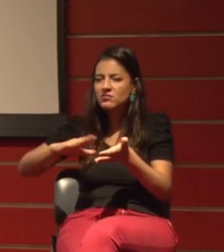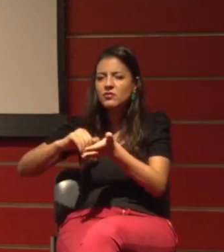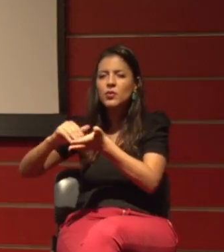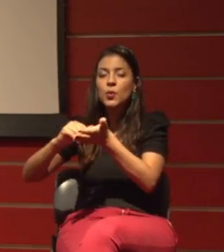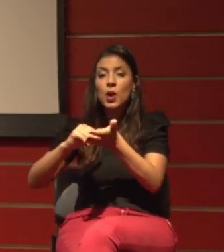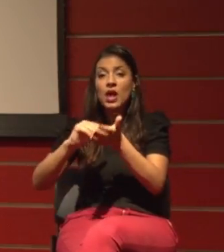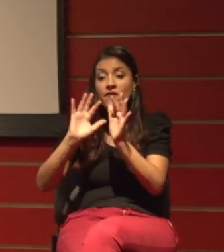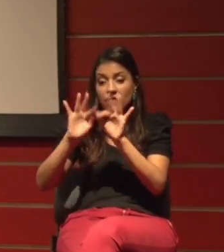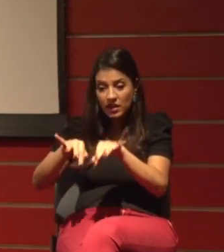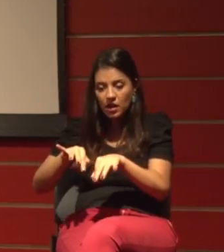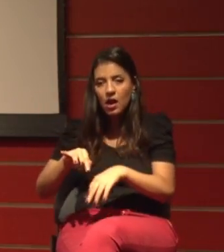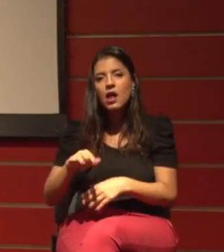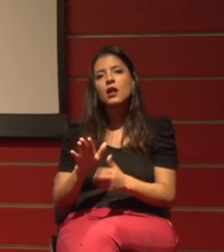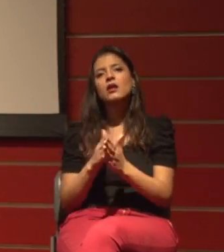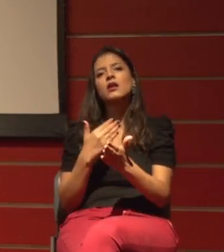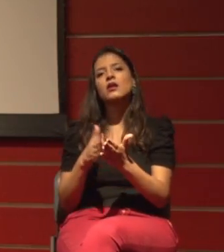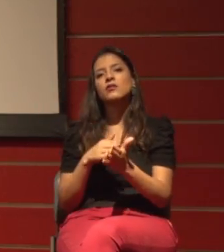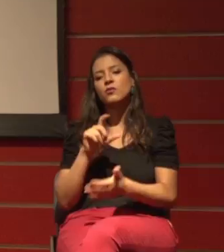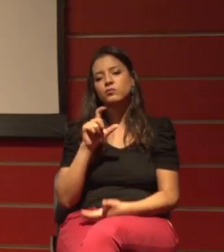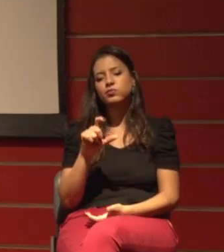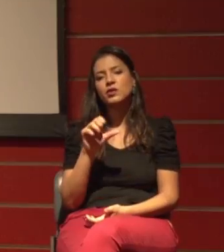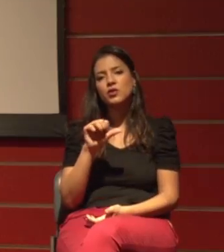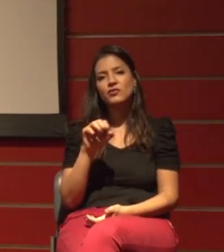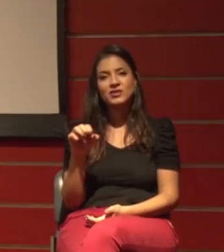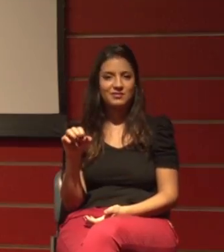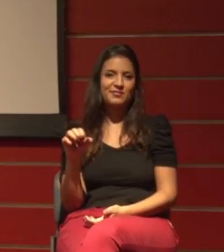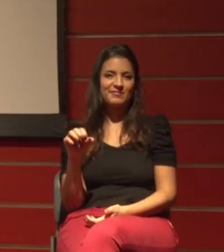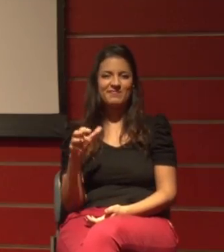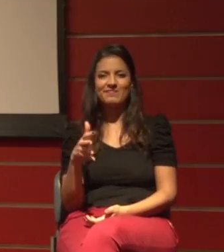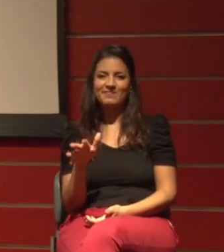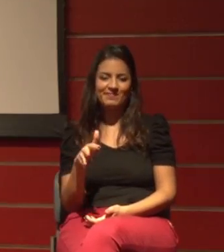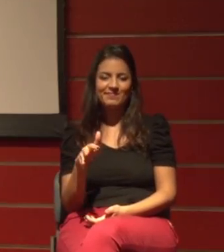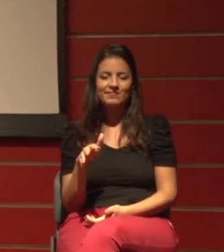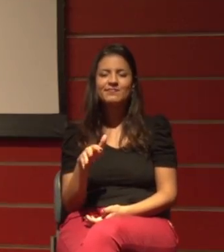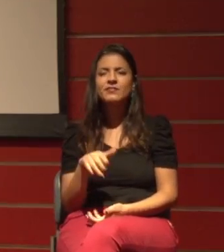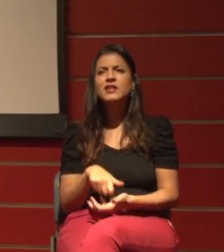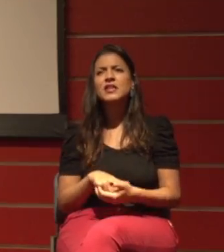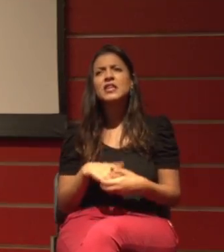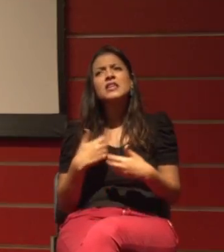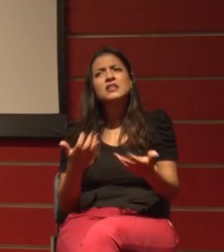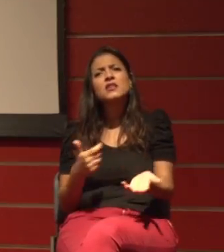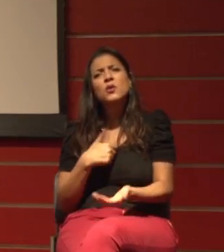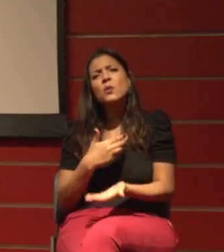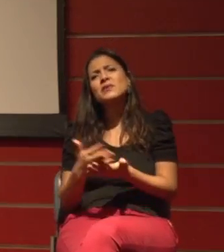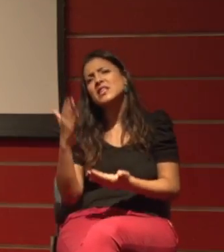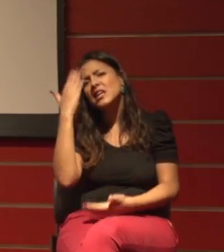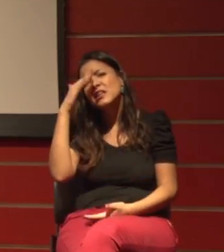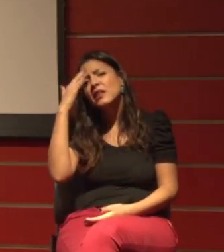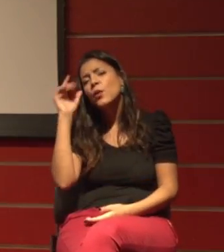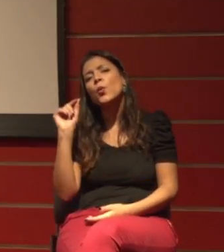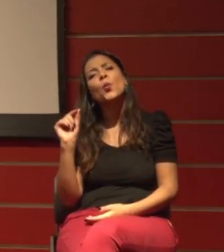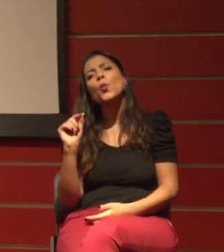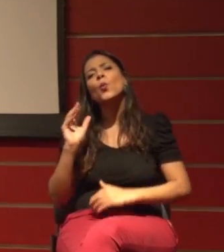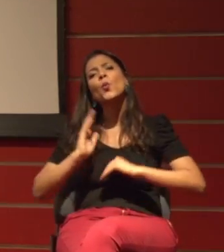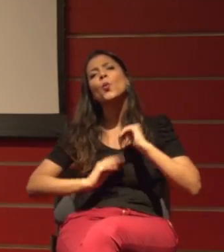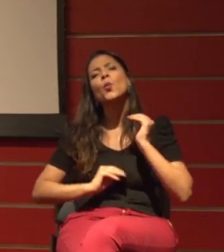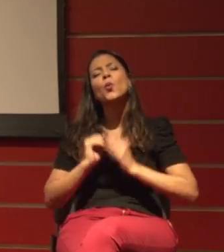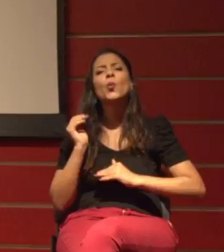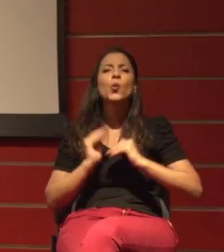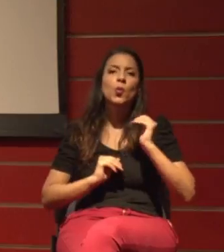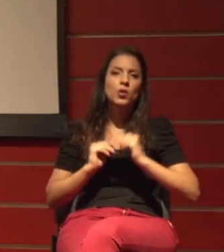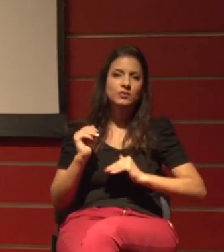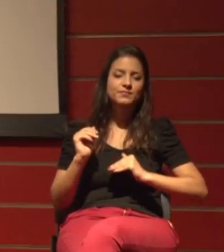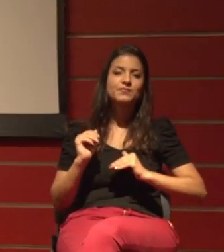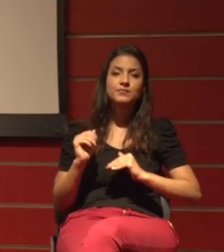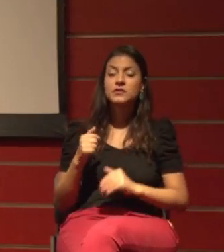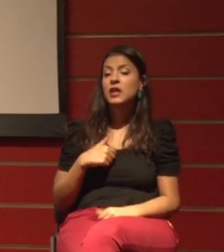eh e porque eu achava eh eh eh e aí foi que eu comecei a entender técnica né Eu acho que eu